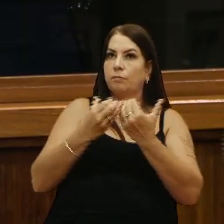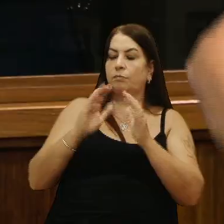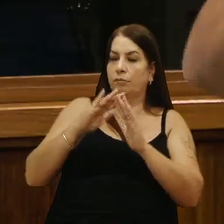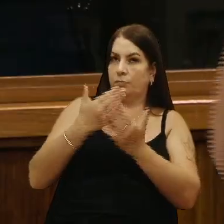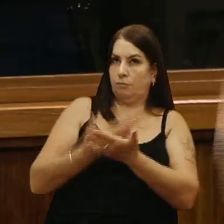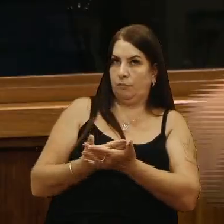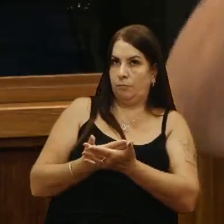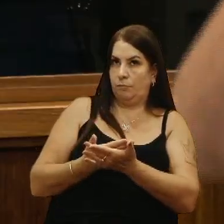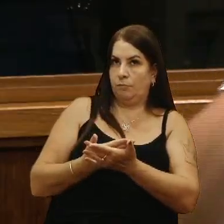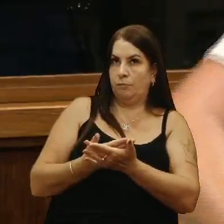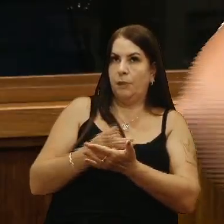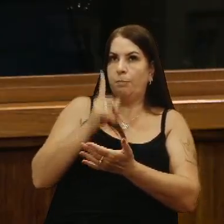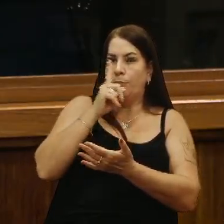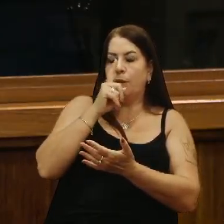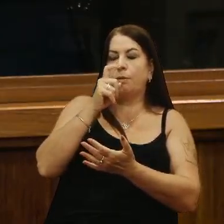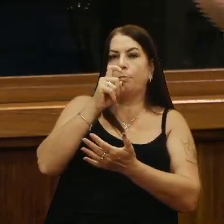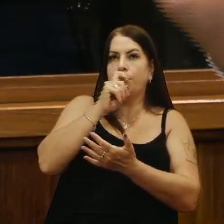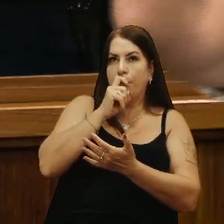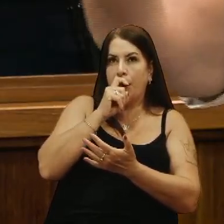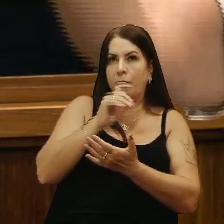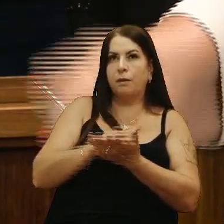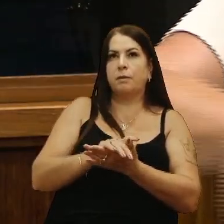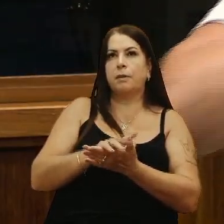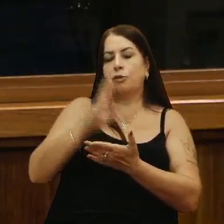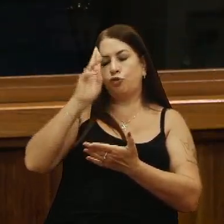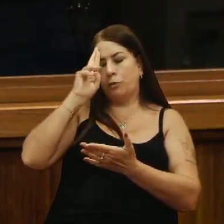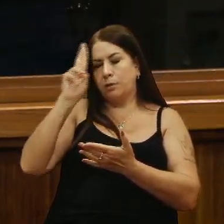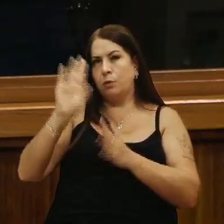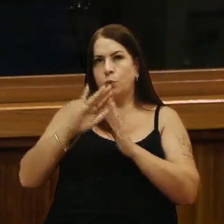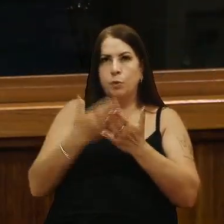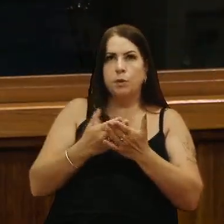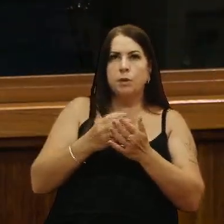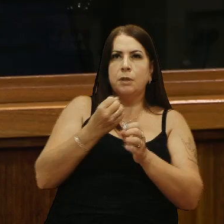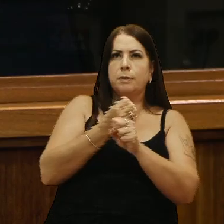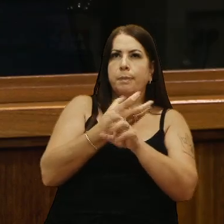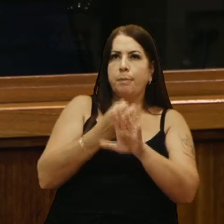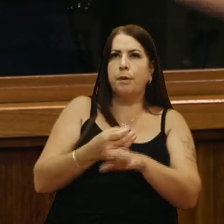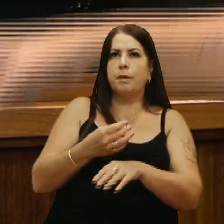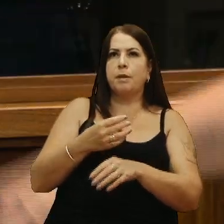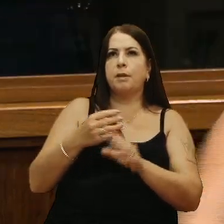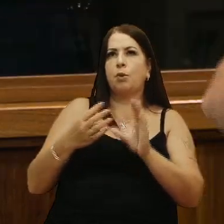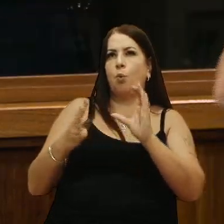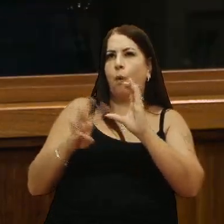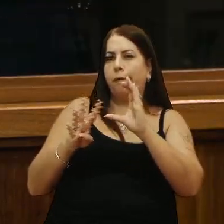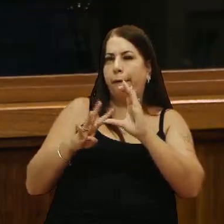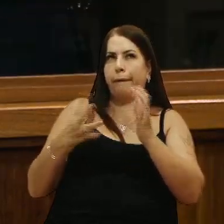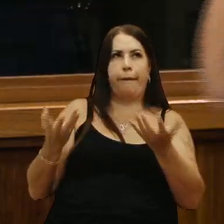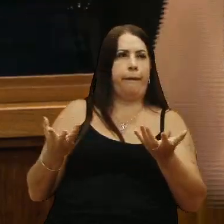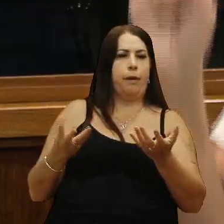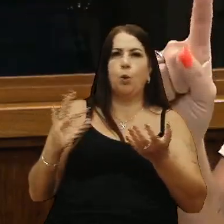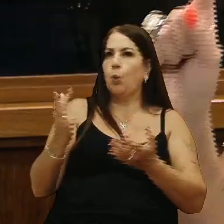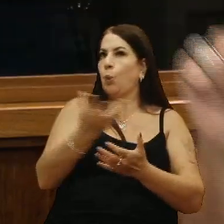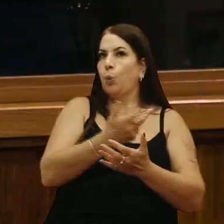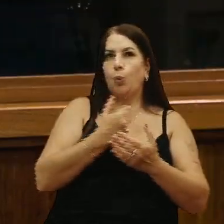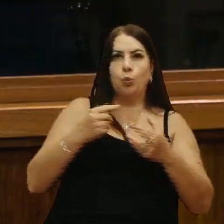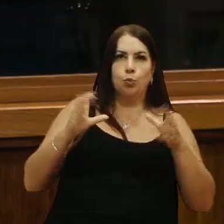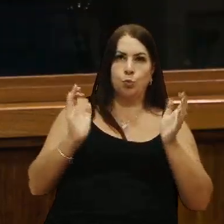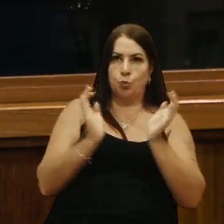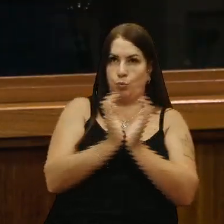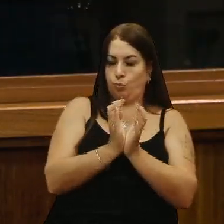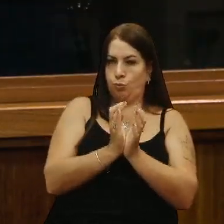escolar. Pais, mães, direção, ISMED, 4ª CRE, toda a